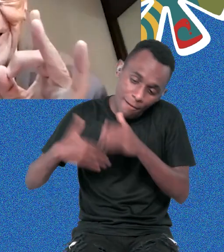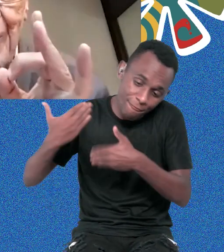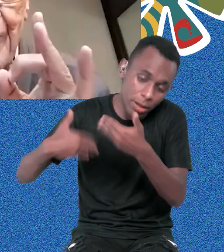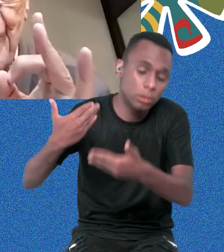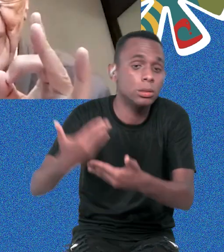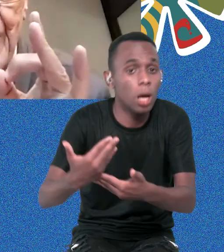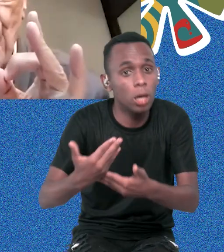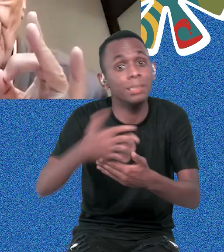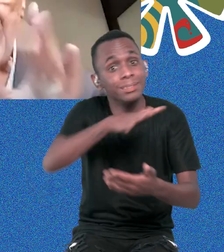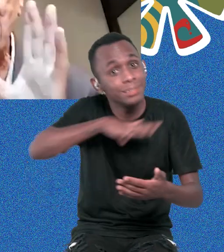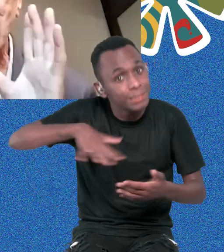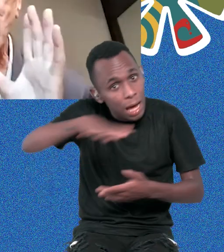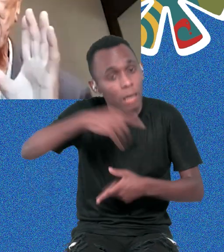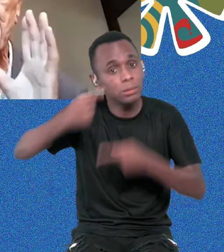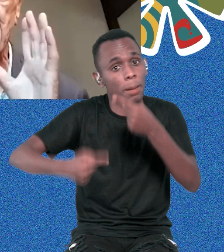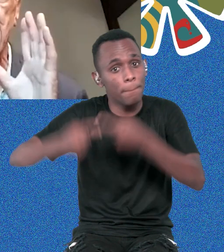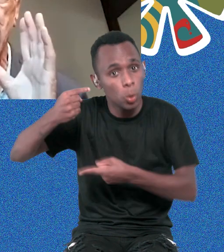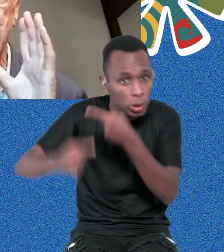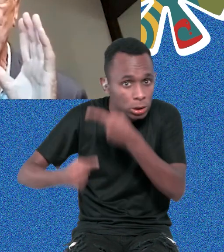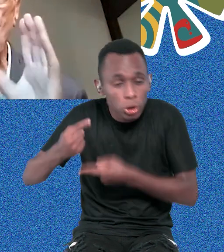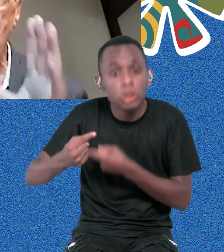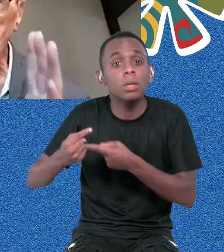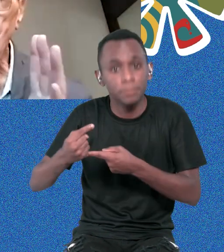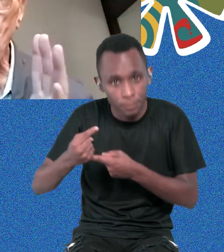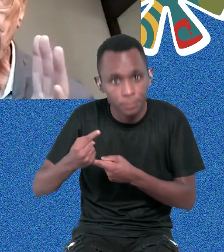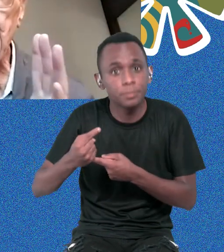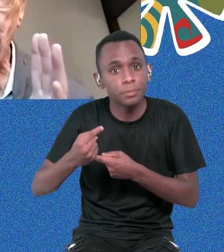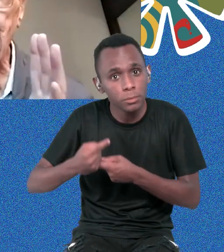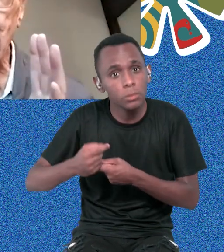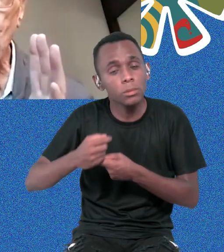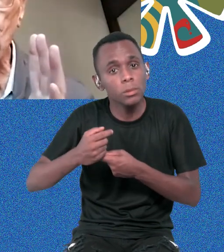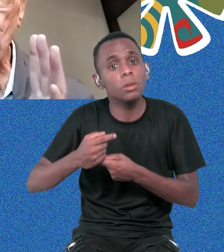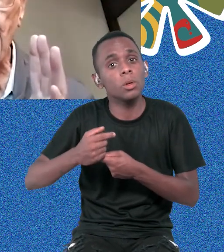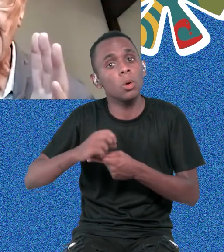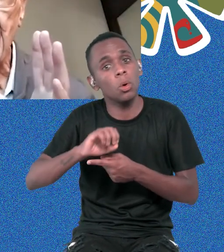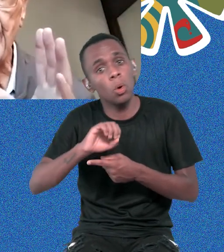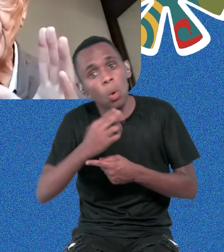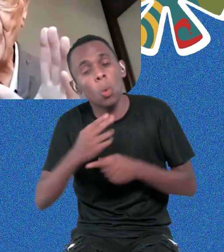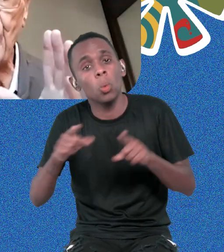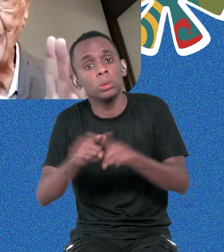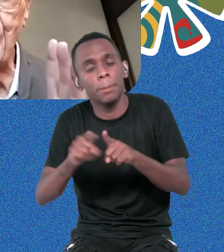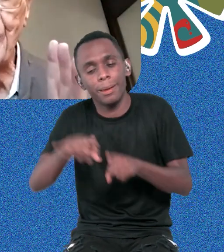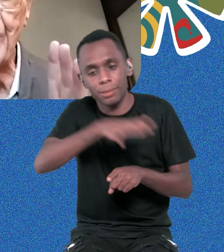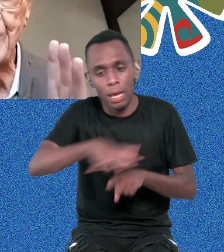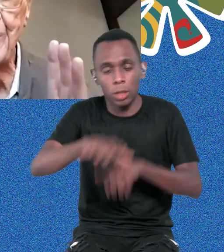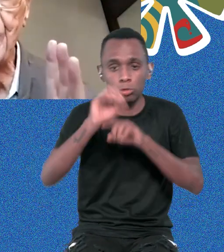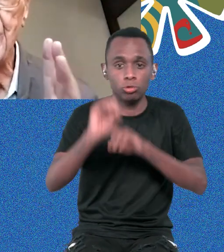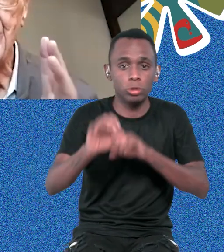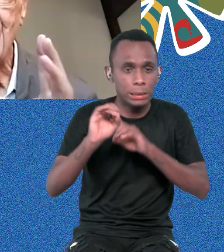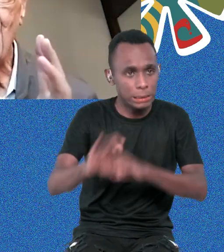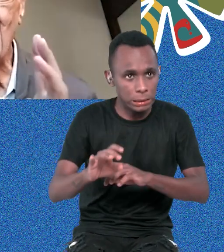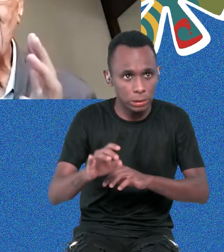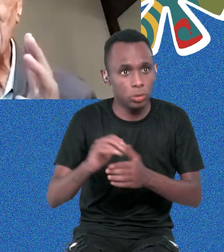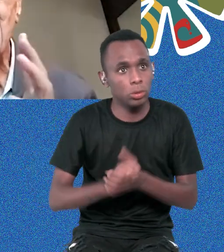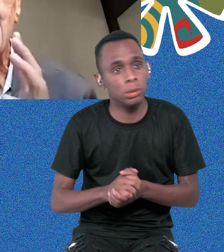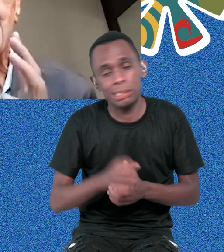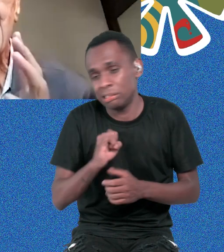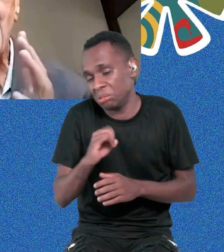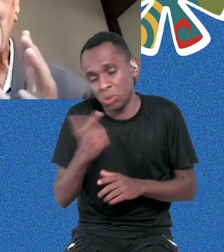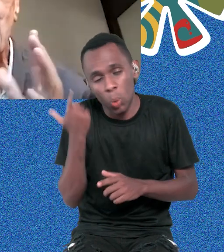nessa direção, no campo da política, no campo da cultura e do campo da educação,